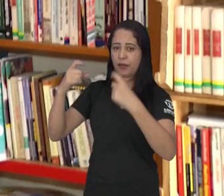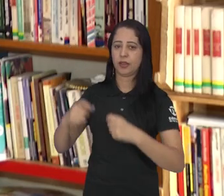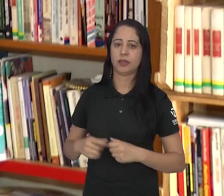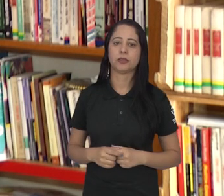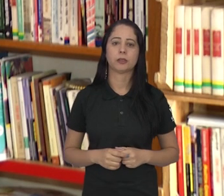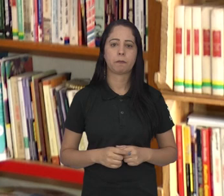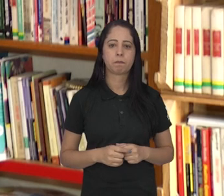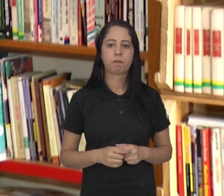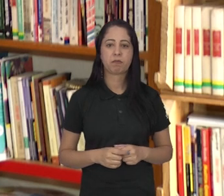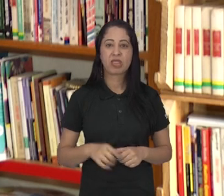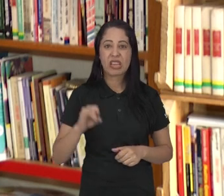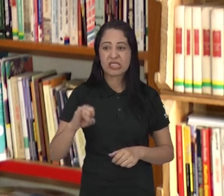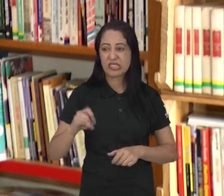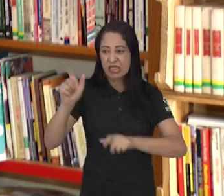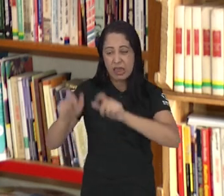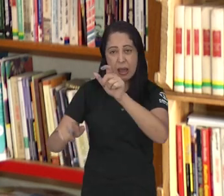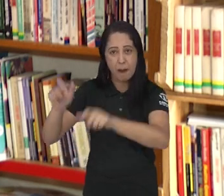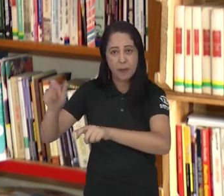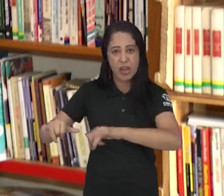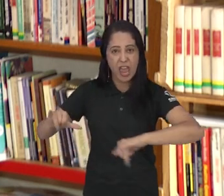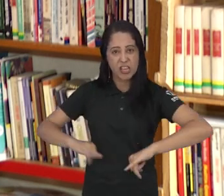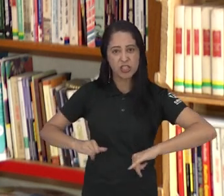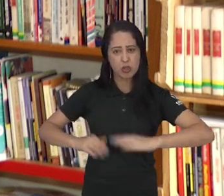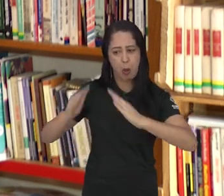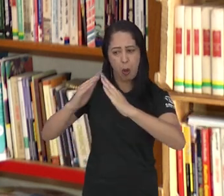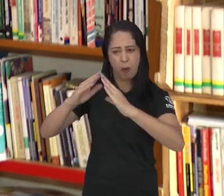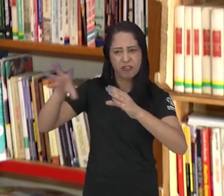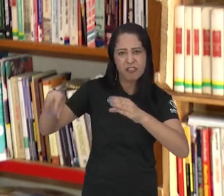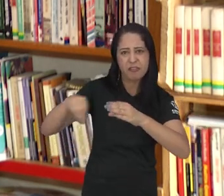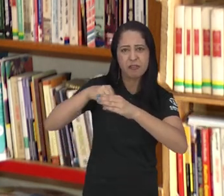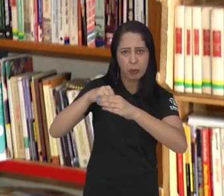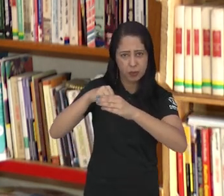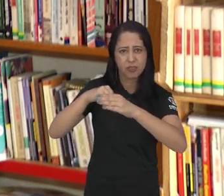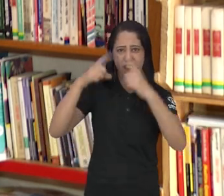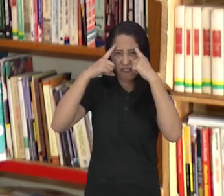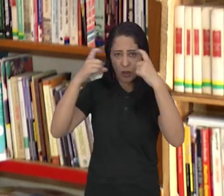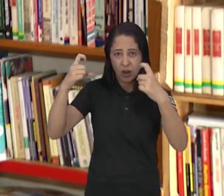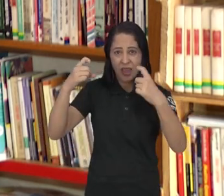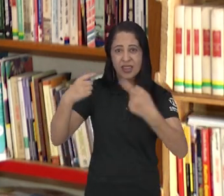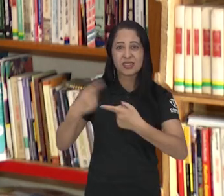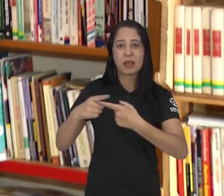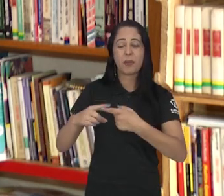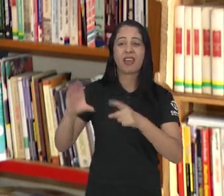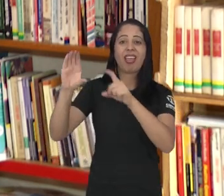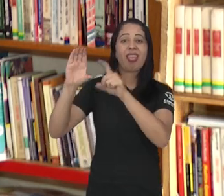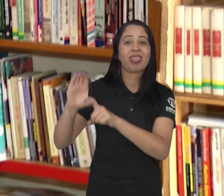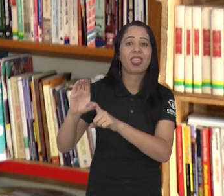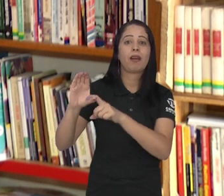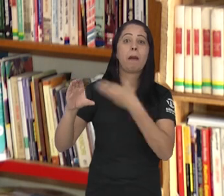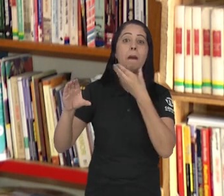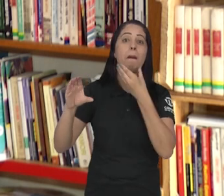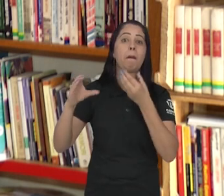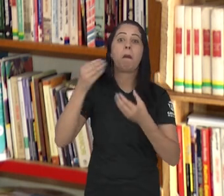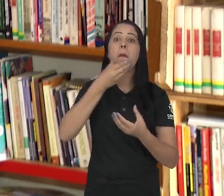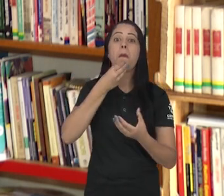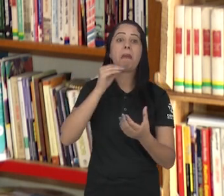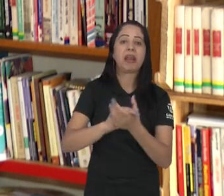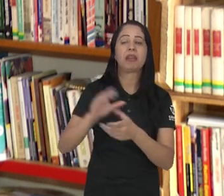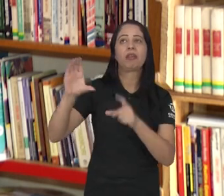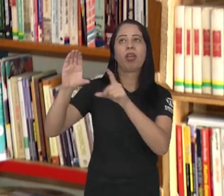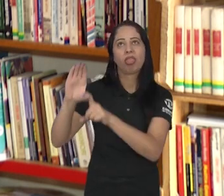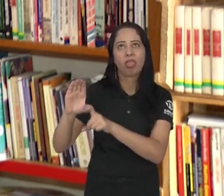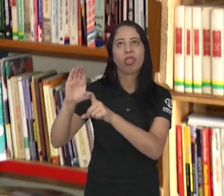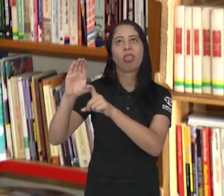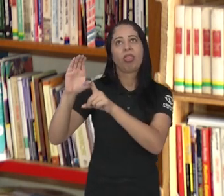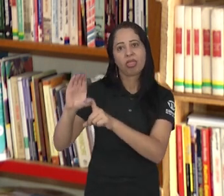uma mulher em situação de violência doméstica muitas vezes ela permanece nessa situação justamente pela dependência financeira que ela tem